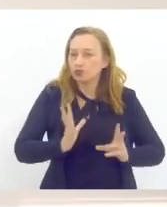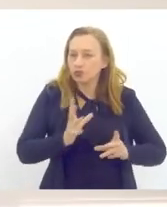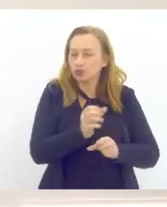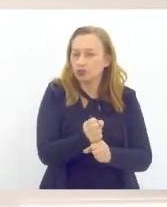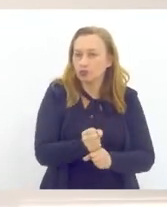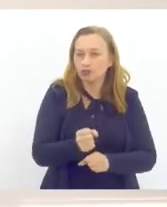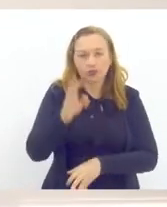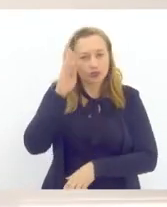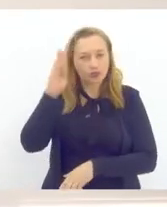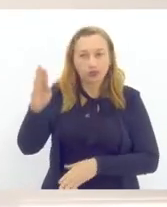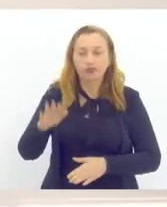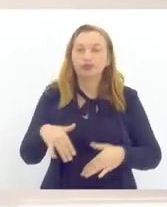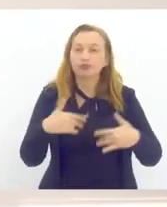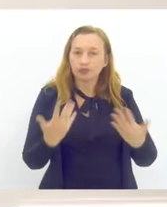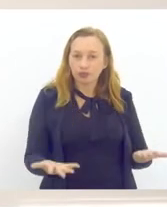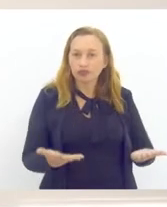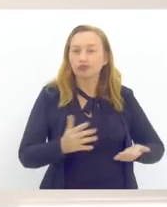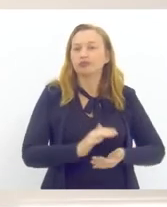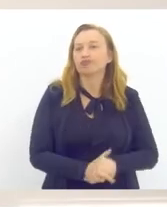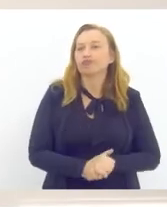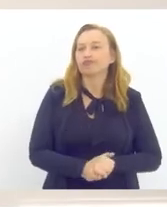fundamental. Então,